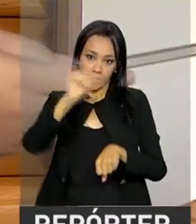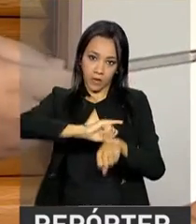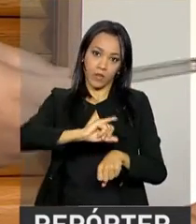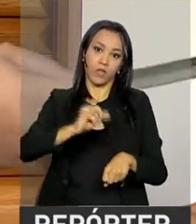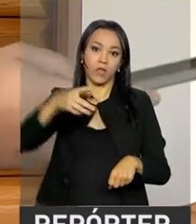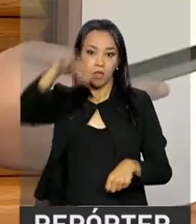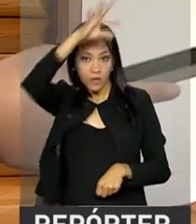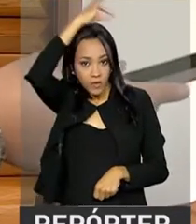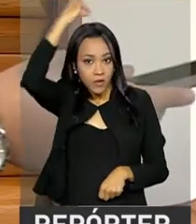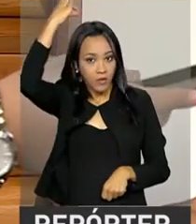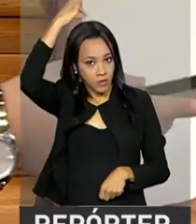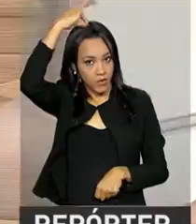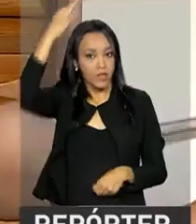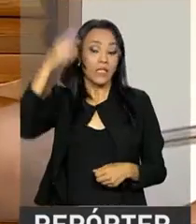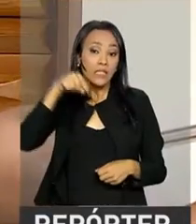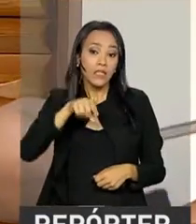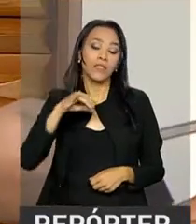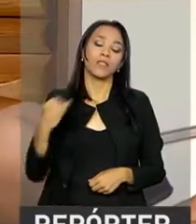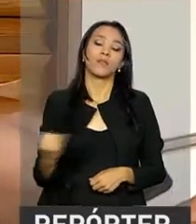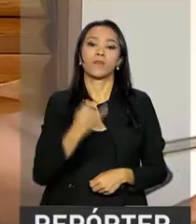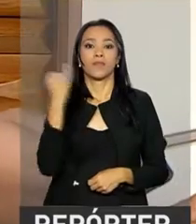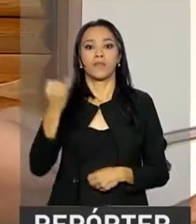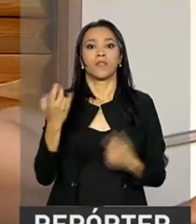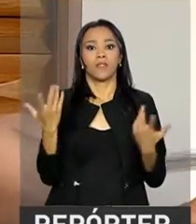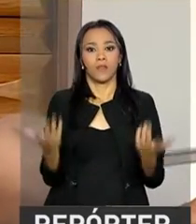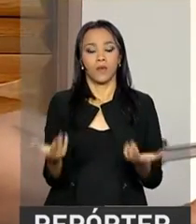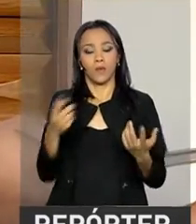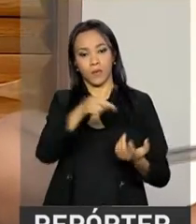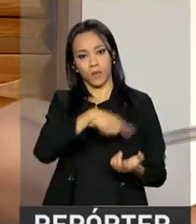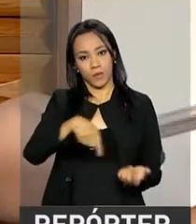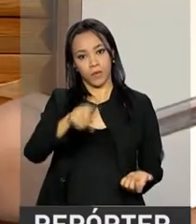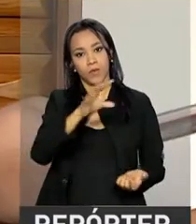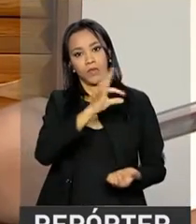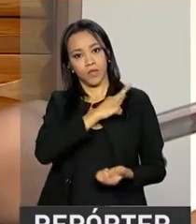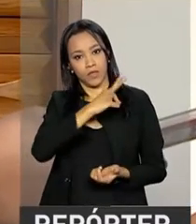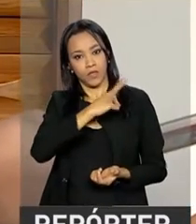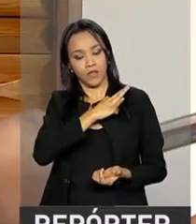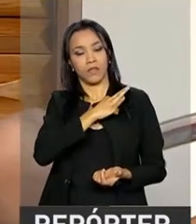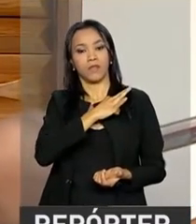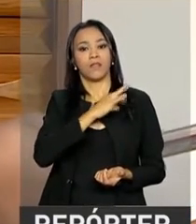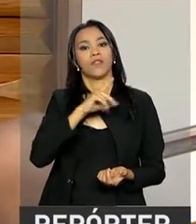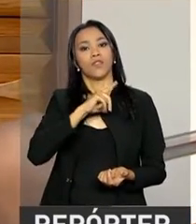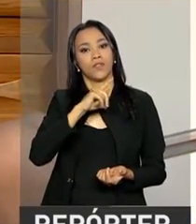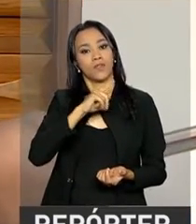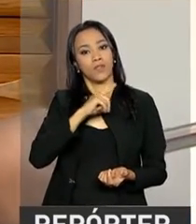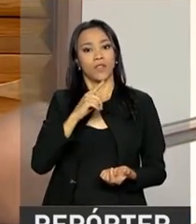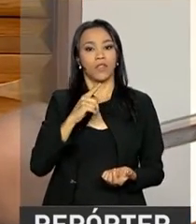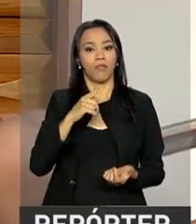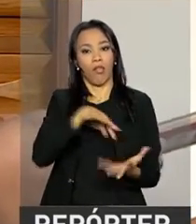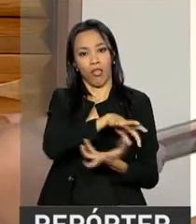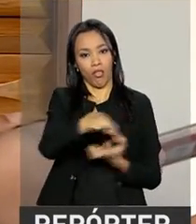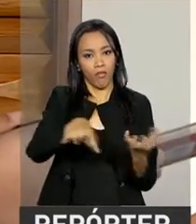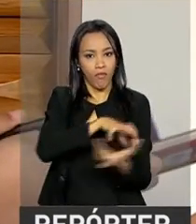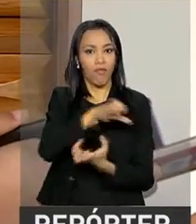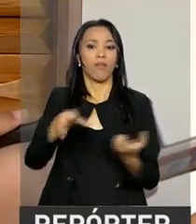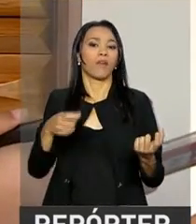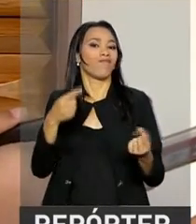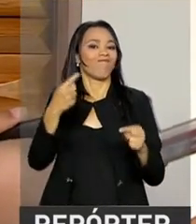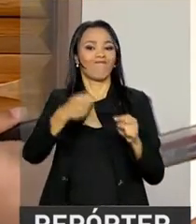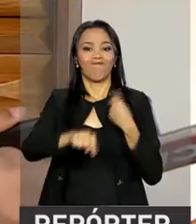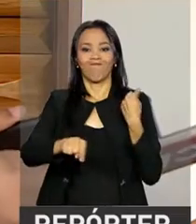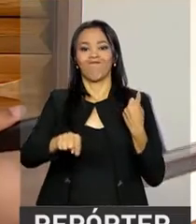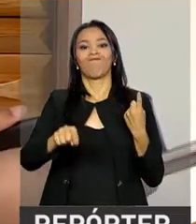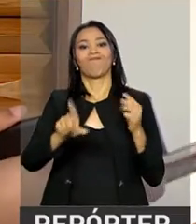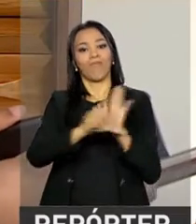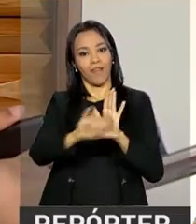nós é isso que importa as forças locais elas tiveram um processo ilegal de paralisação e